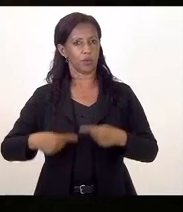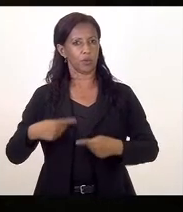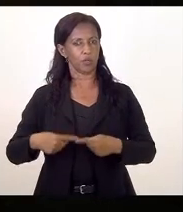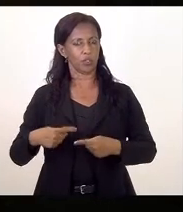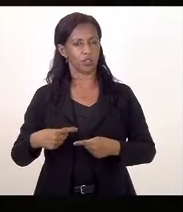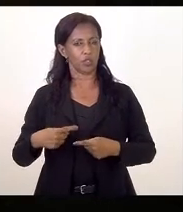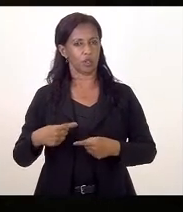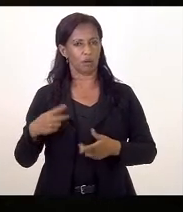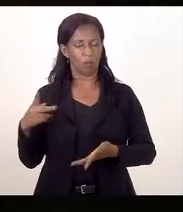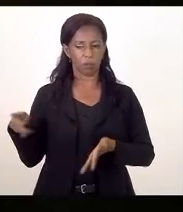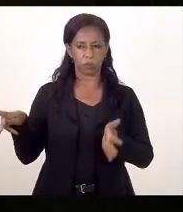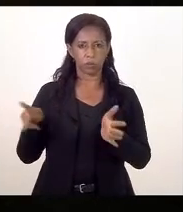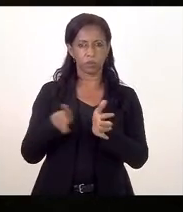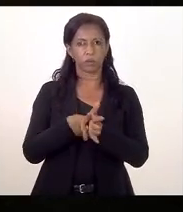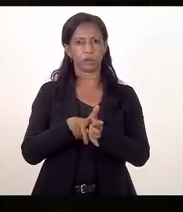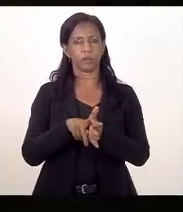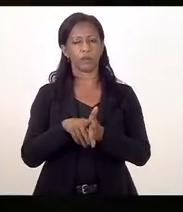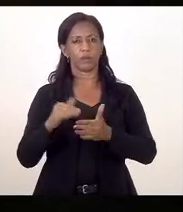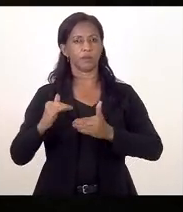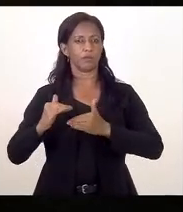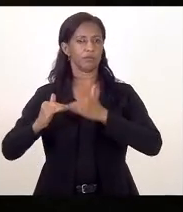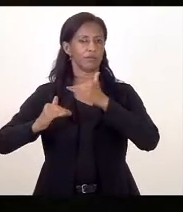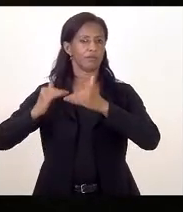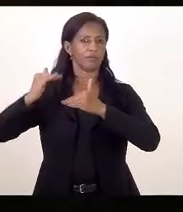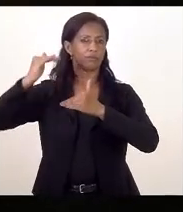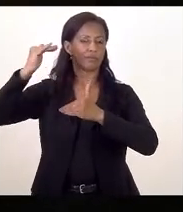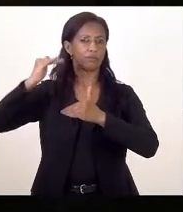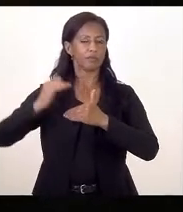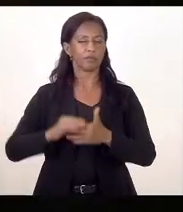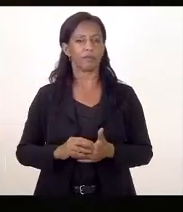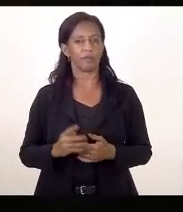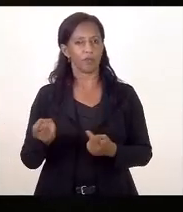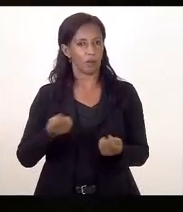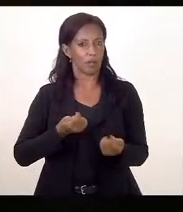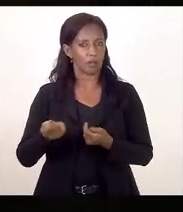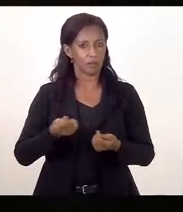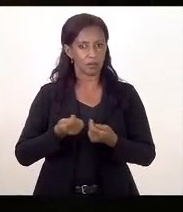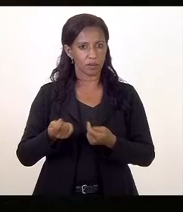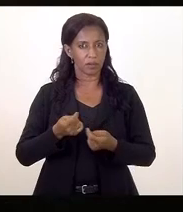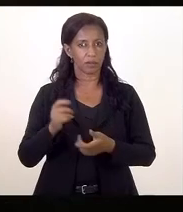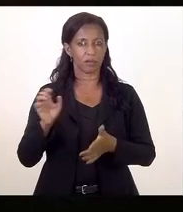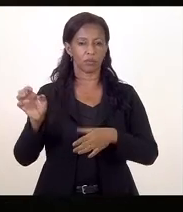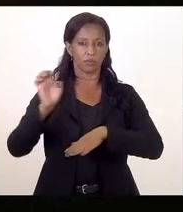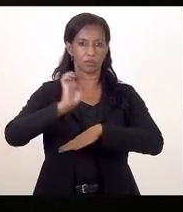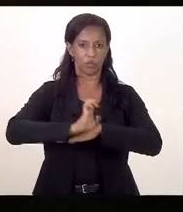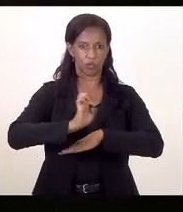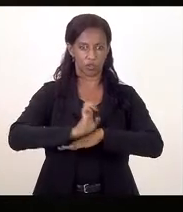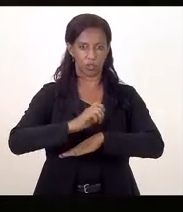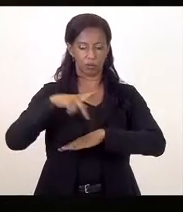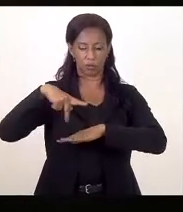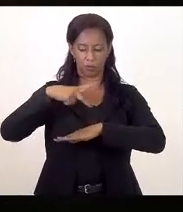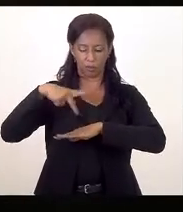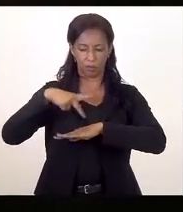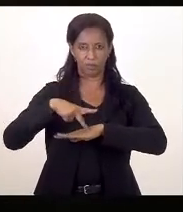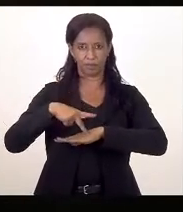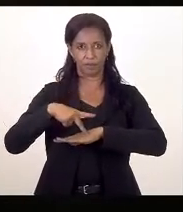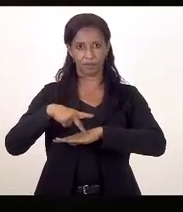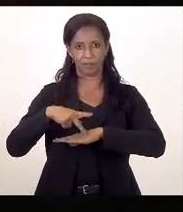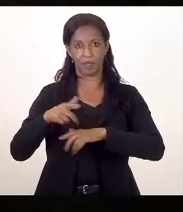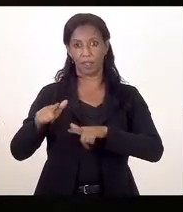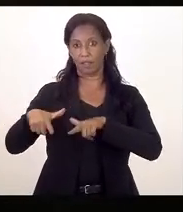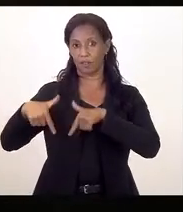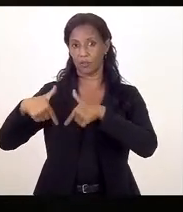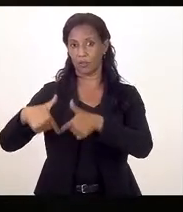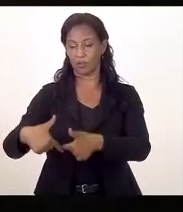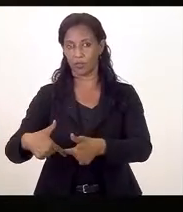efetiva e de crescimento do desenvolvimento econômico do nosso Estado e do nosso país, ações